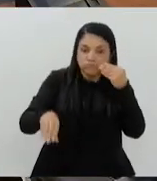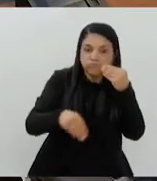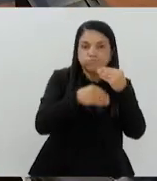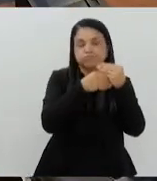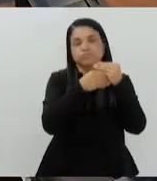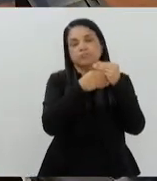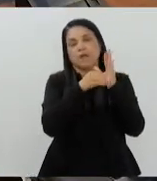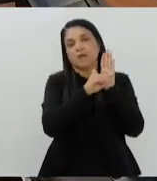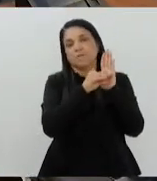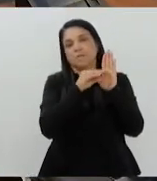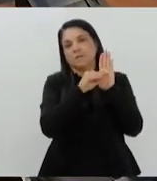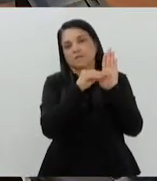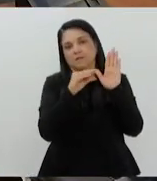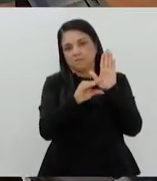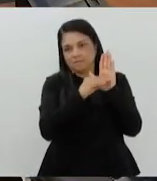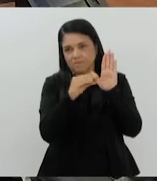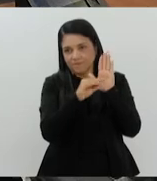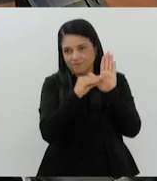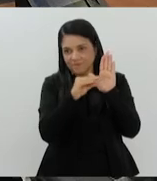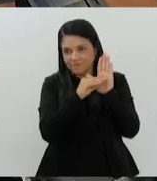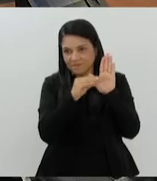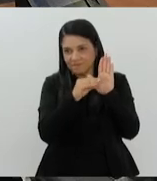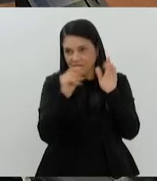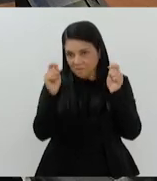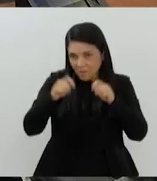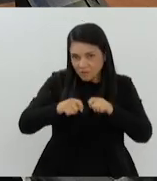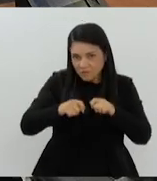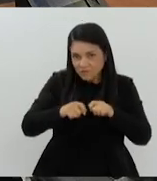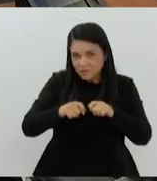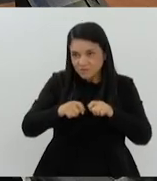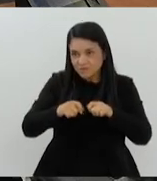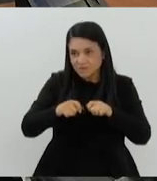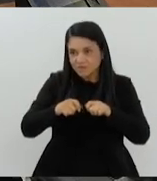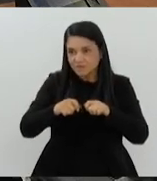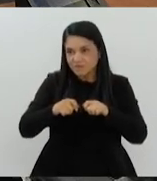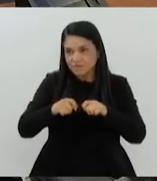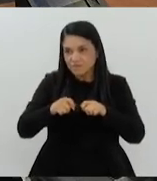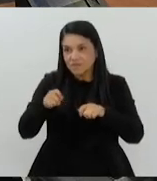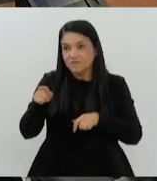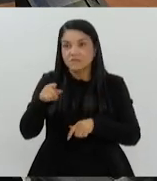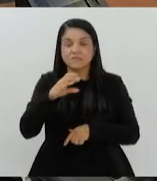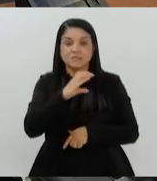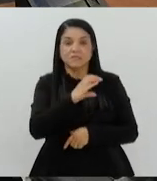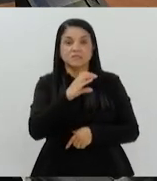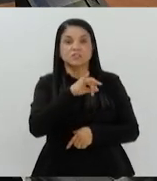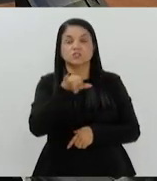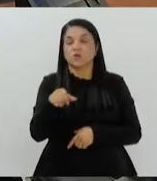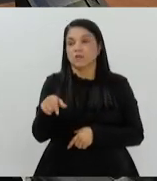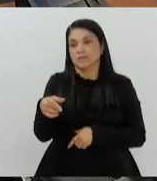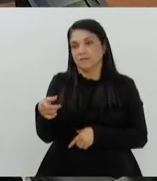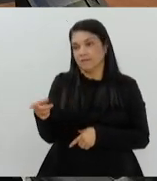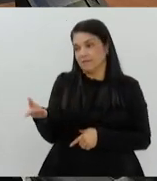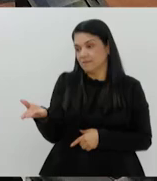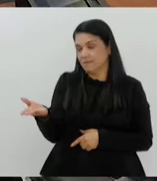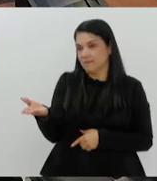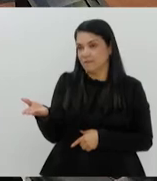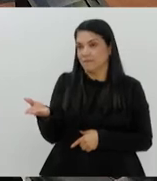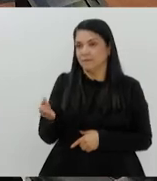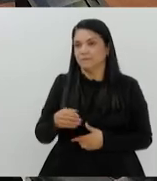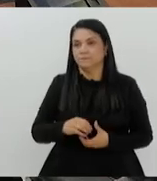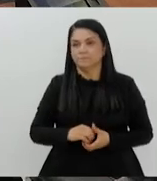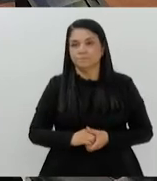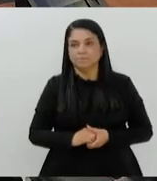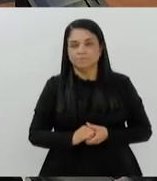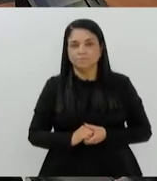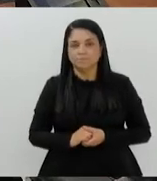emenda. Eu dou? É. Mas tem, o senhor é da CCJ. CCJ dizendo que declaração de patrimônio